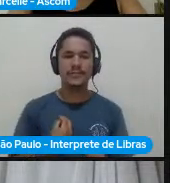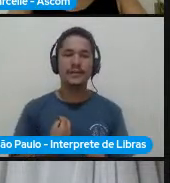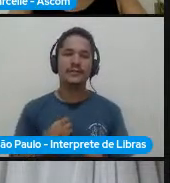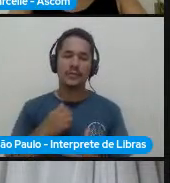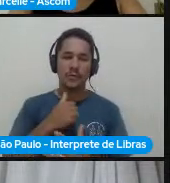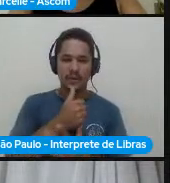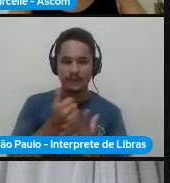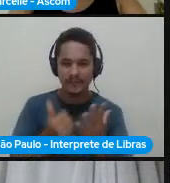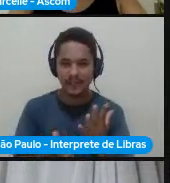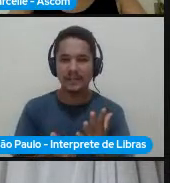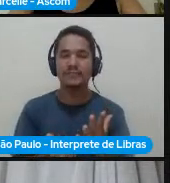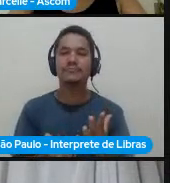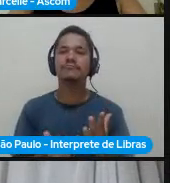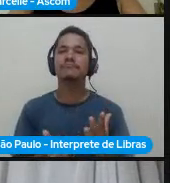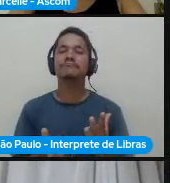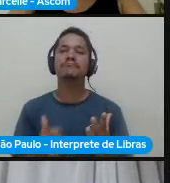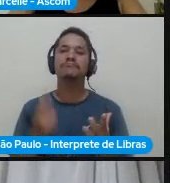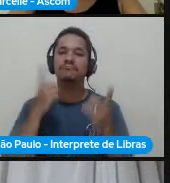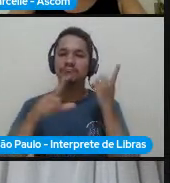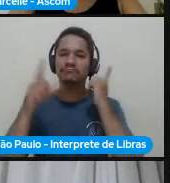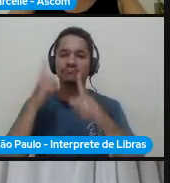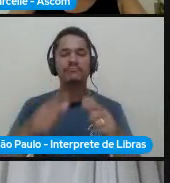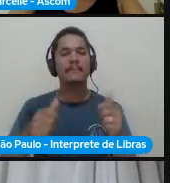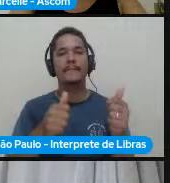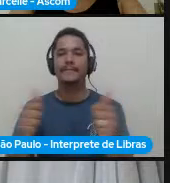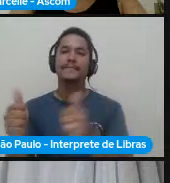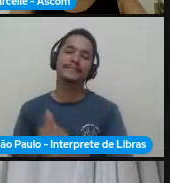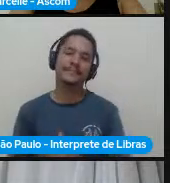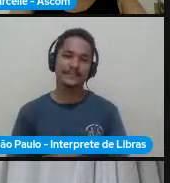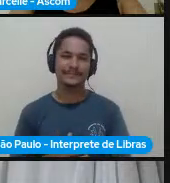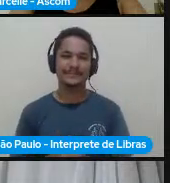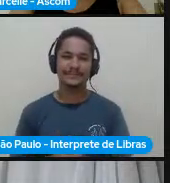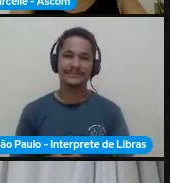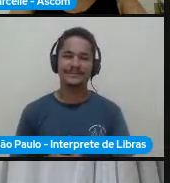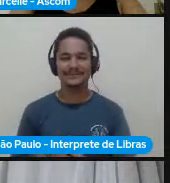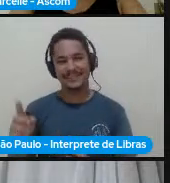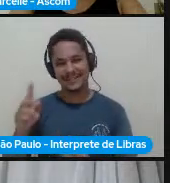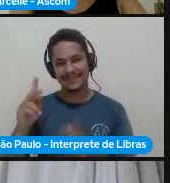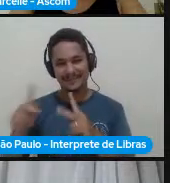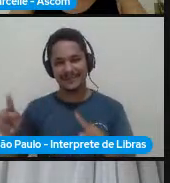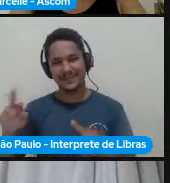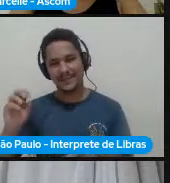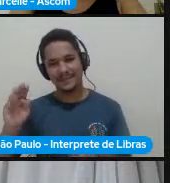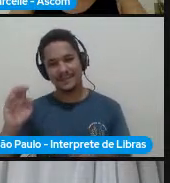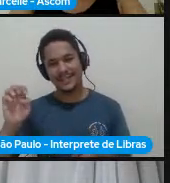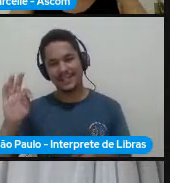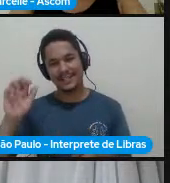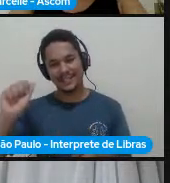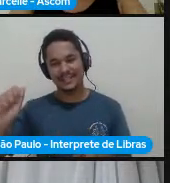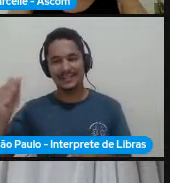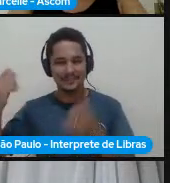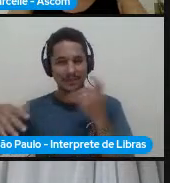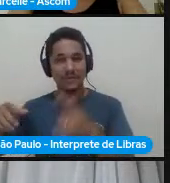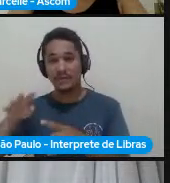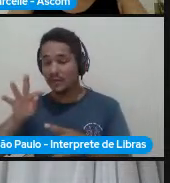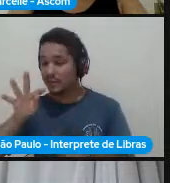ser bem-sucedidos aí. Como a secretária Roberta falou, vocês todos, assim como nós, merecem